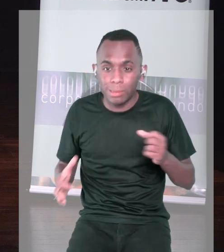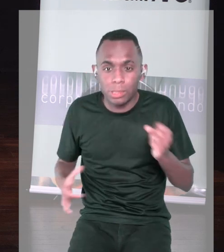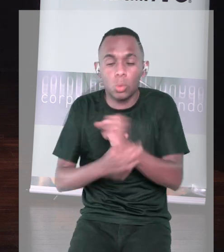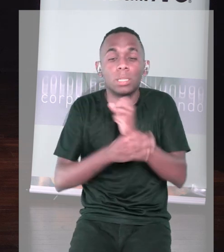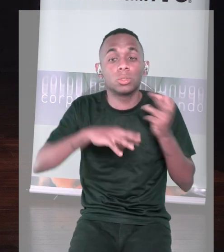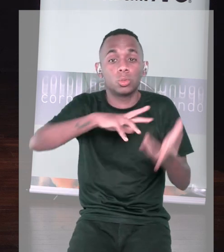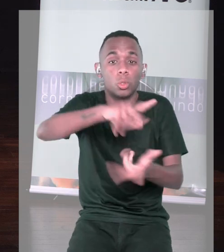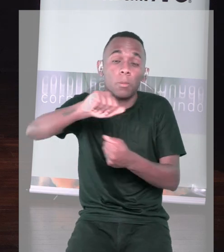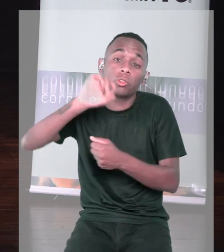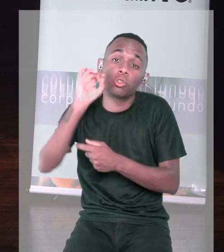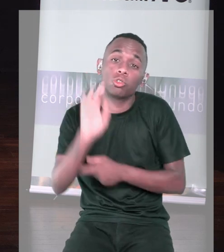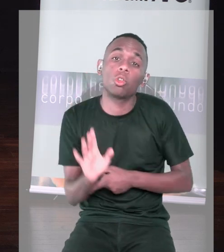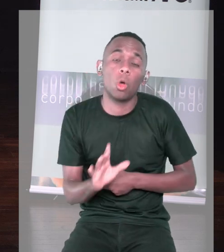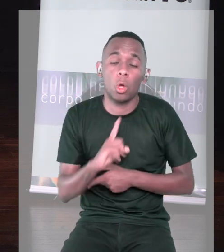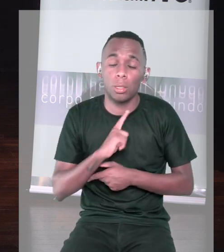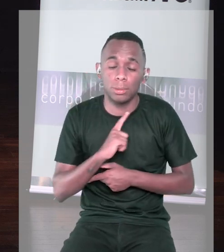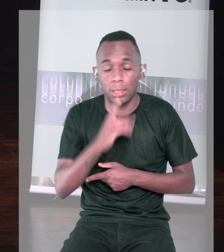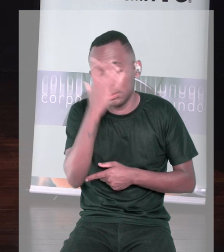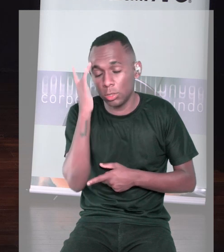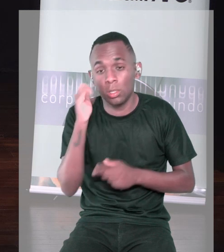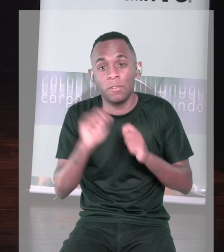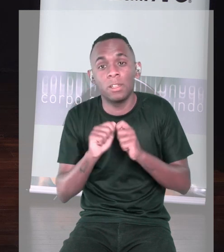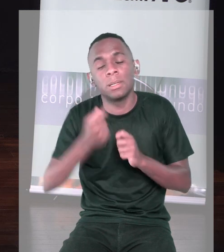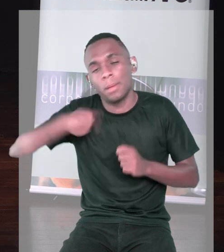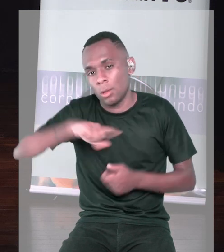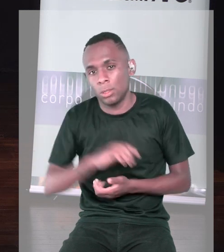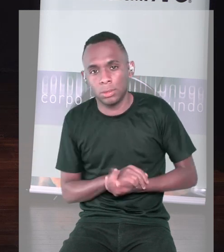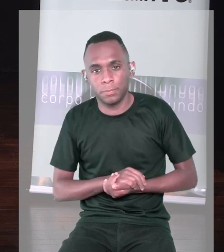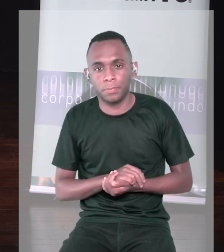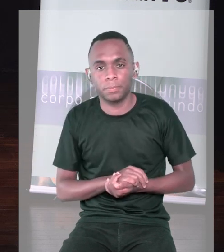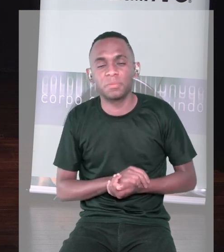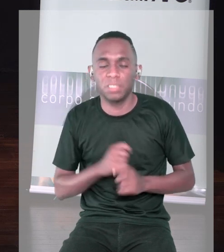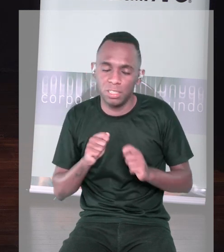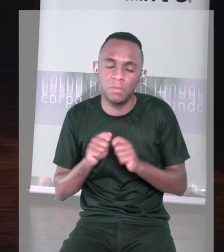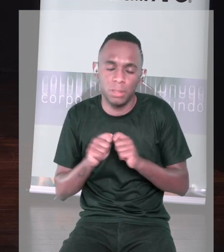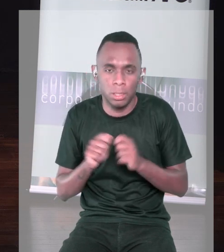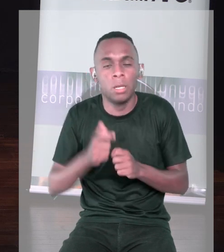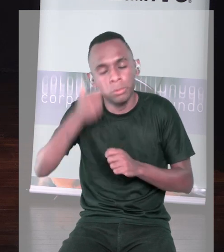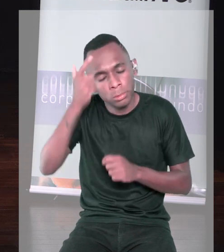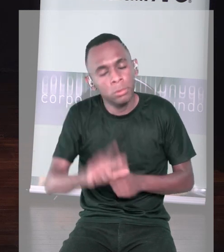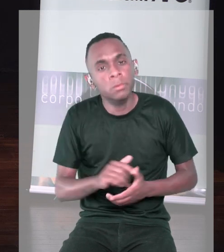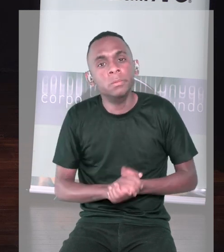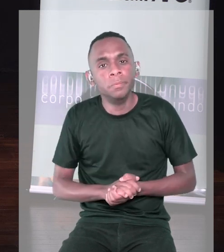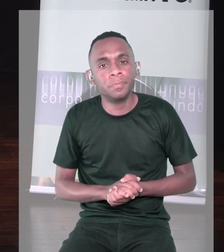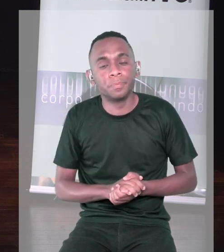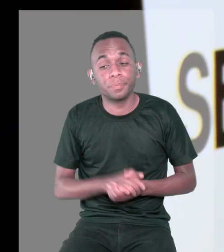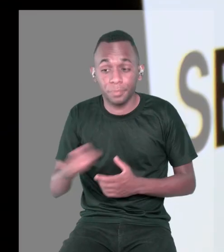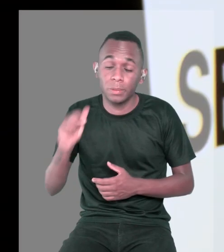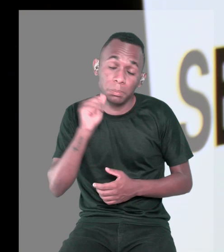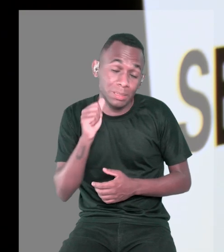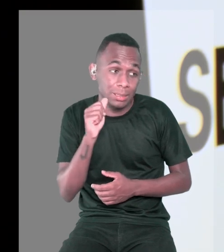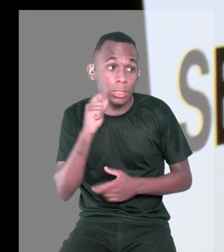tínhamos um lugar assegurado no mundo e só teríamos aquele que fizéssemos para nós. Eles fizeram, de